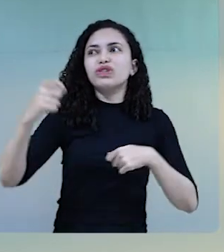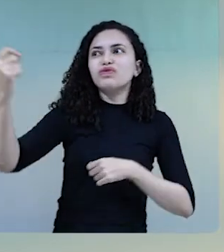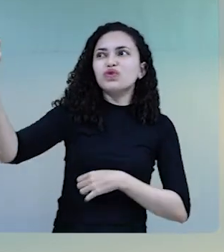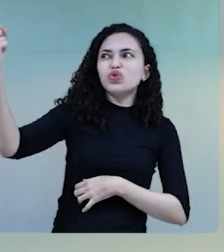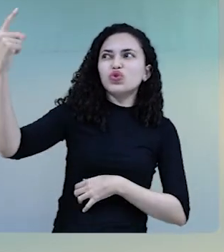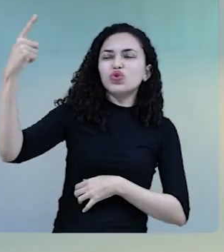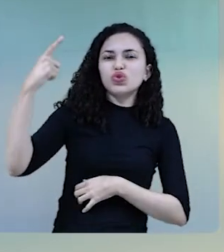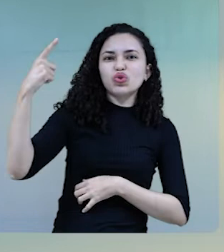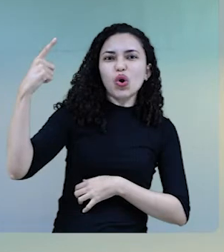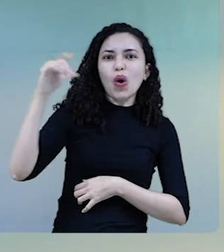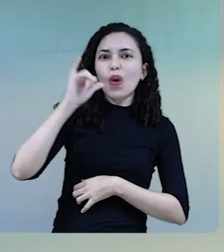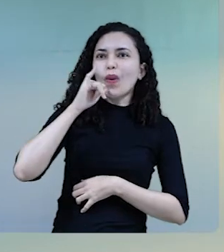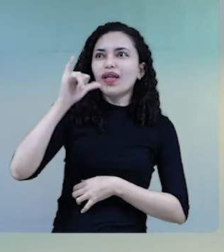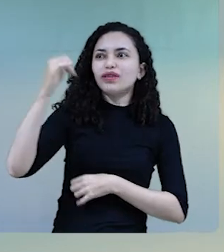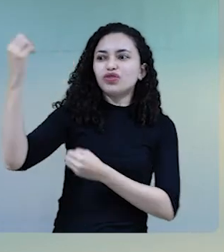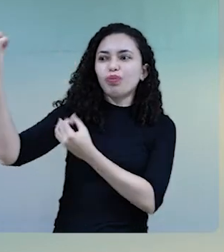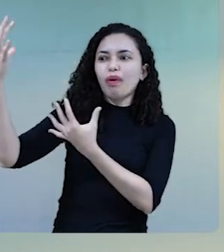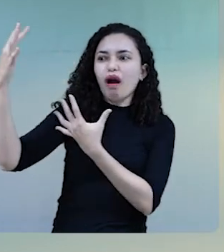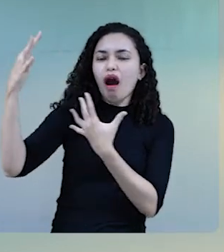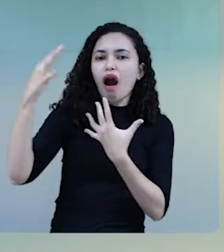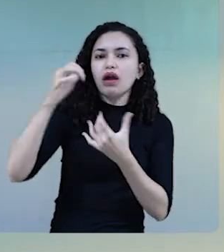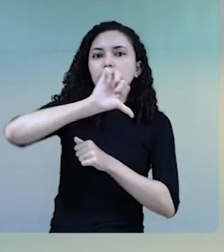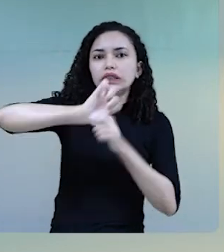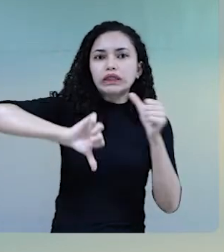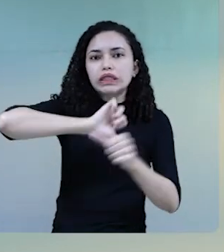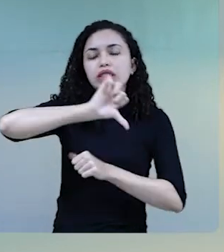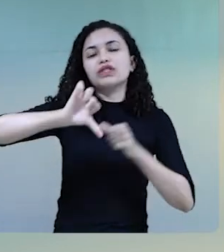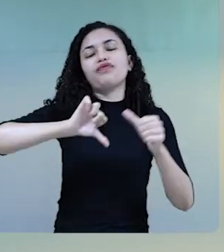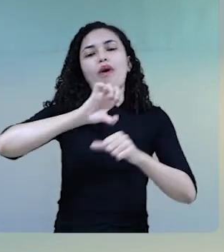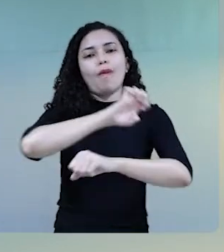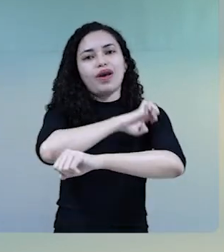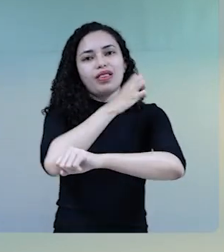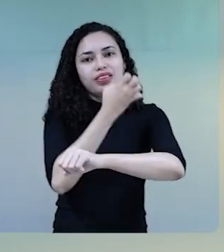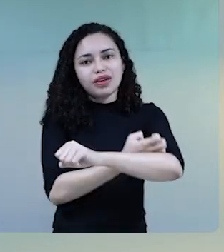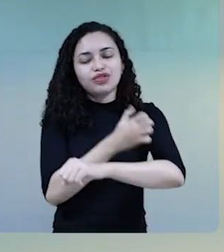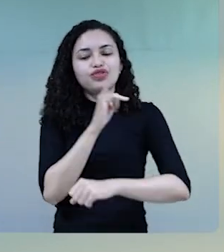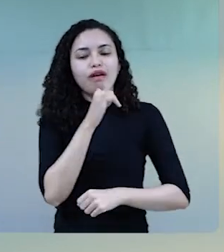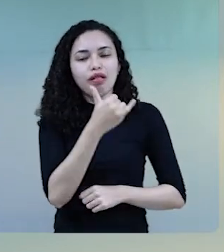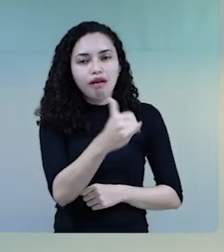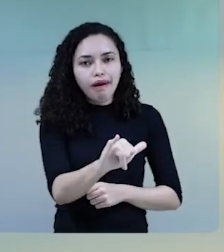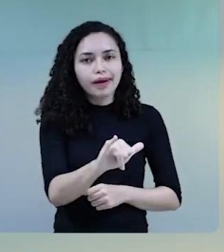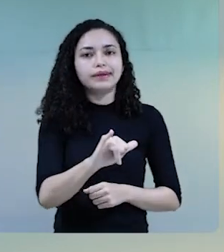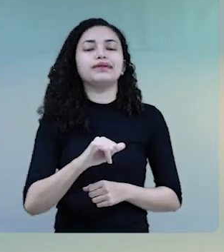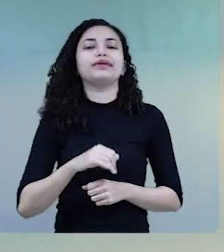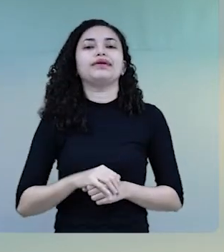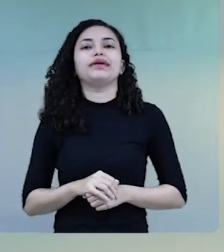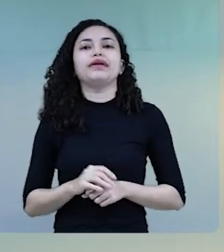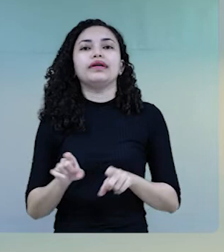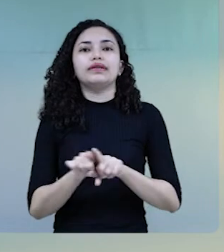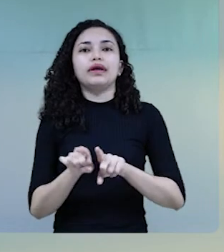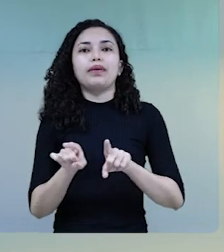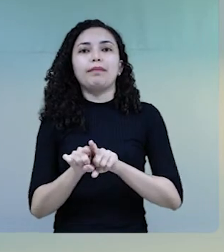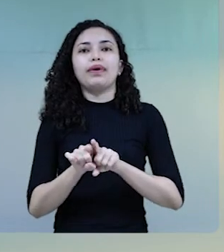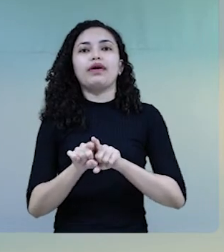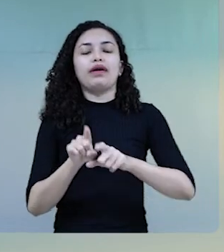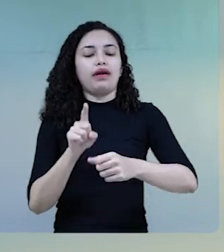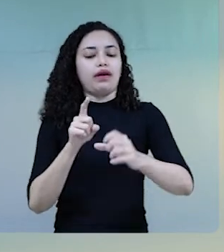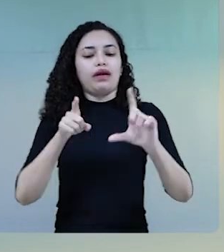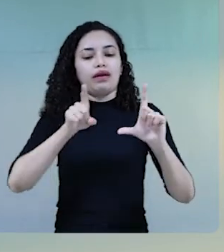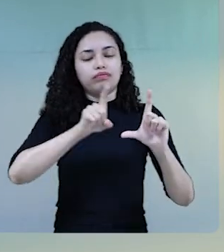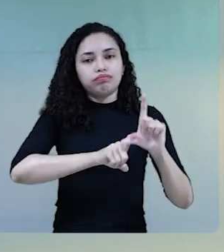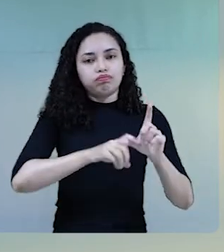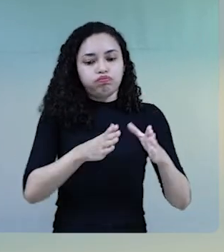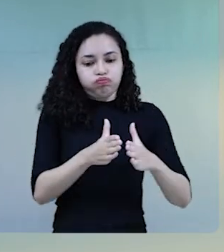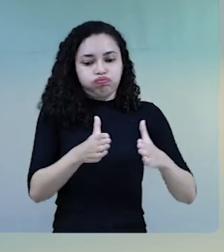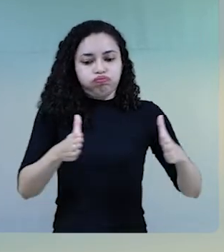elétrica. Geradores térmicos transformam energia térmica em elétrica. Geradores químicos transformam energia química em elétrica. Então,